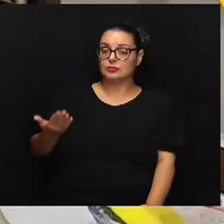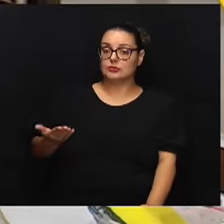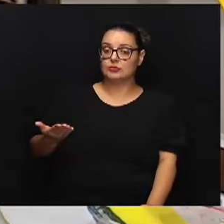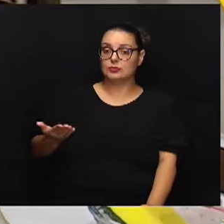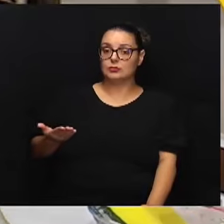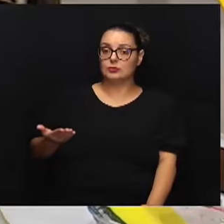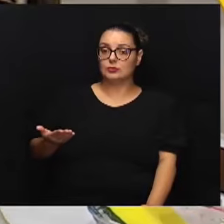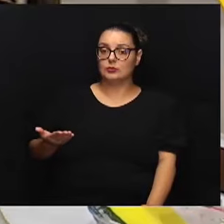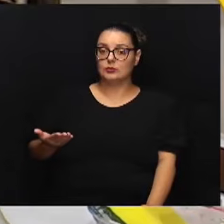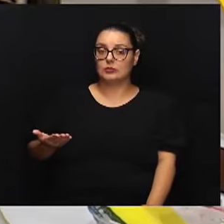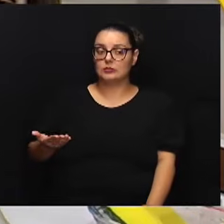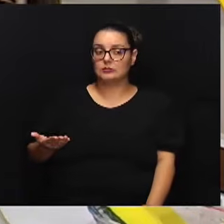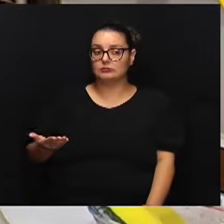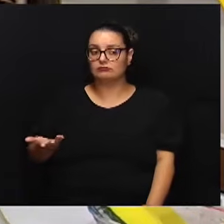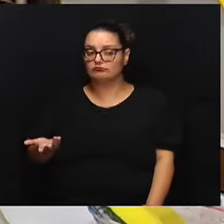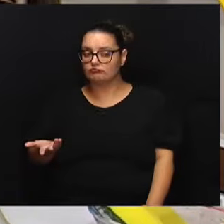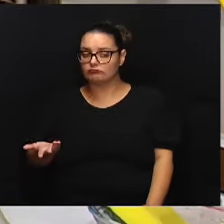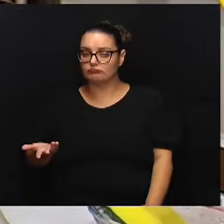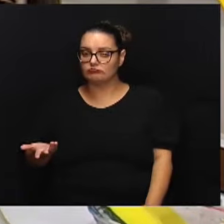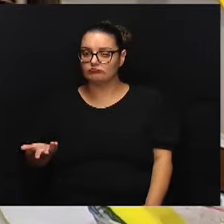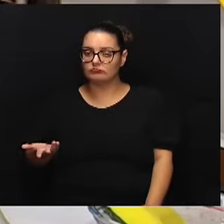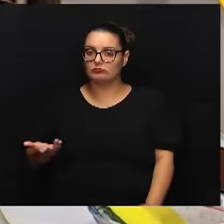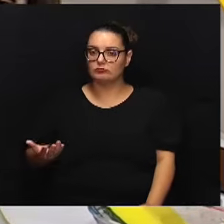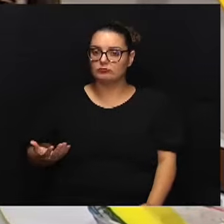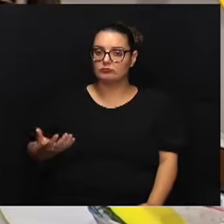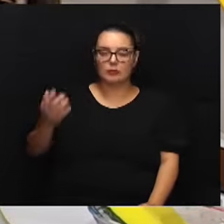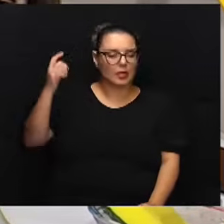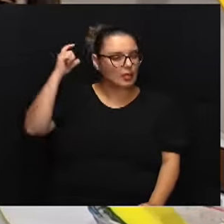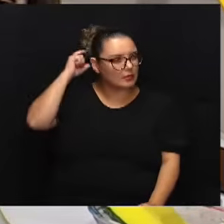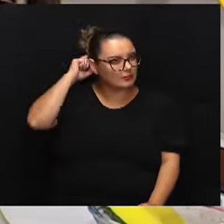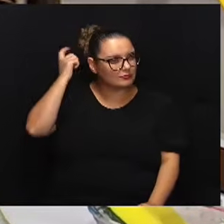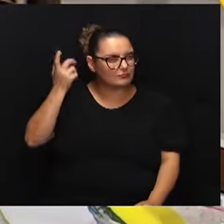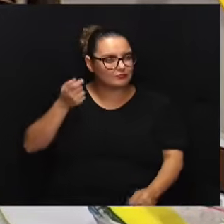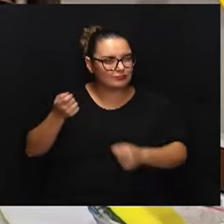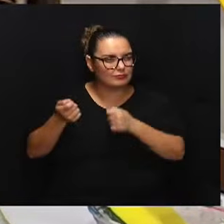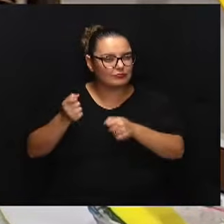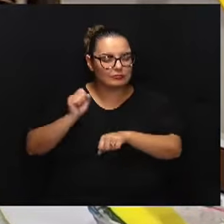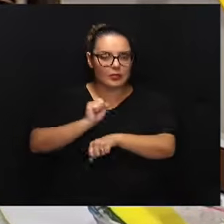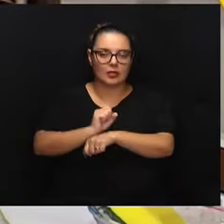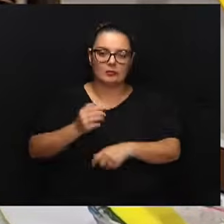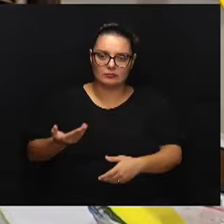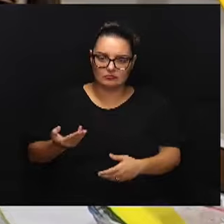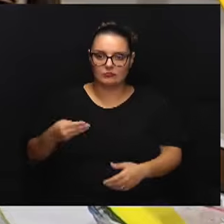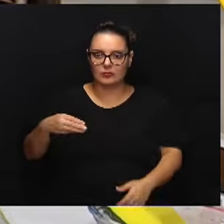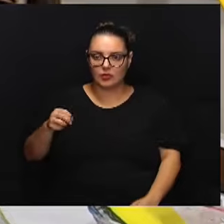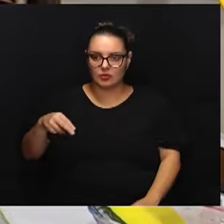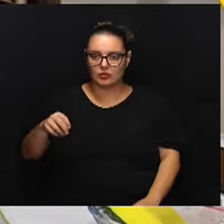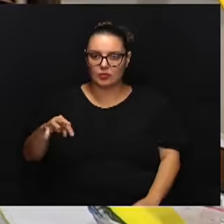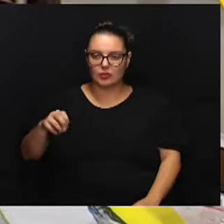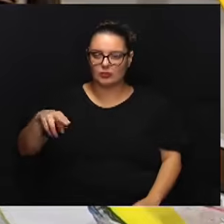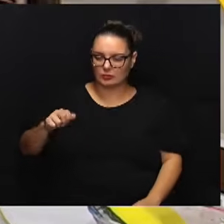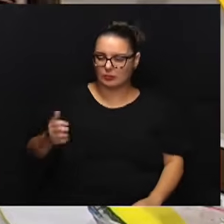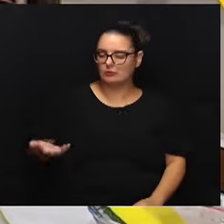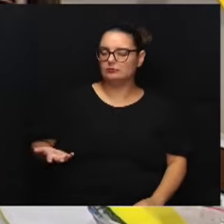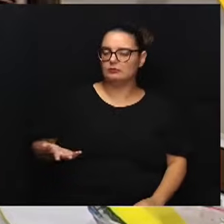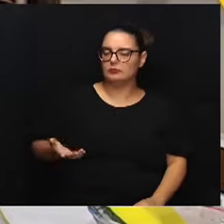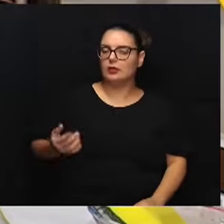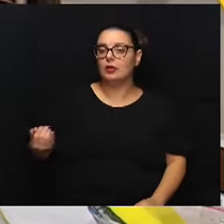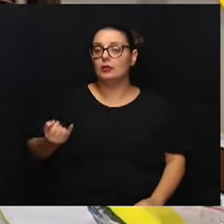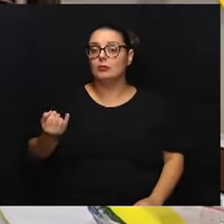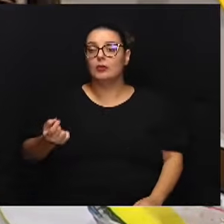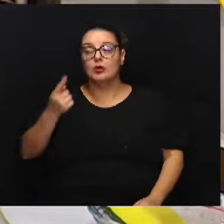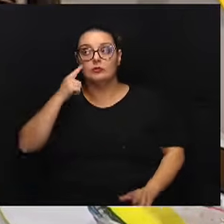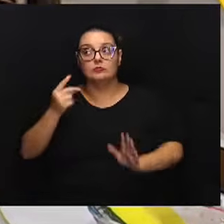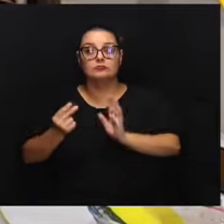está com uma questão mais do subconsciente presa, sabe, parada, monótona, é muito importante você poder ativar esse lado